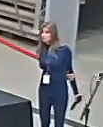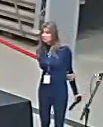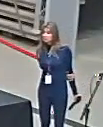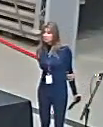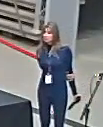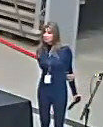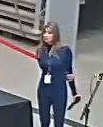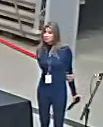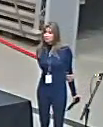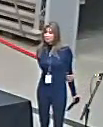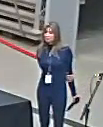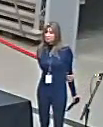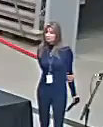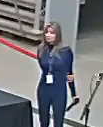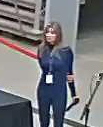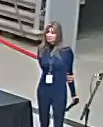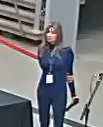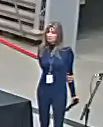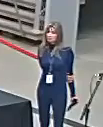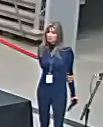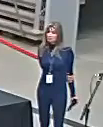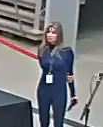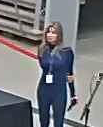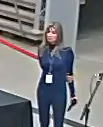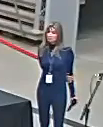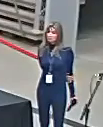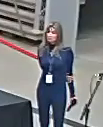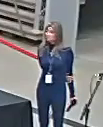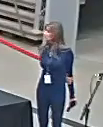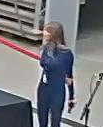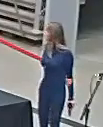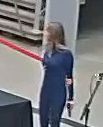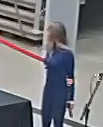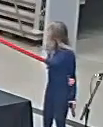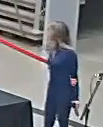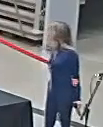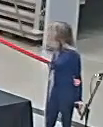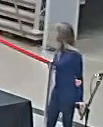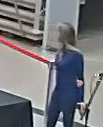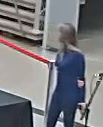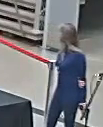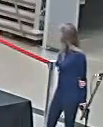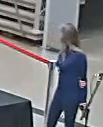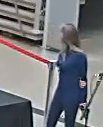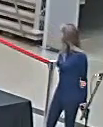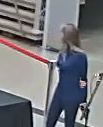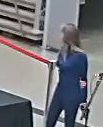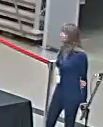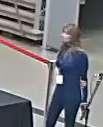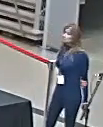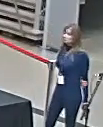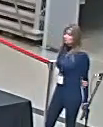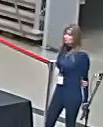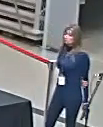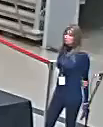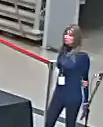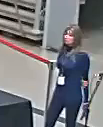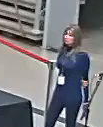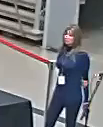seja realizada a audiência pública com a participação dos presidentes das empresas de transporte